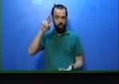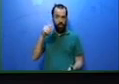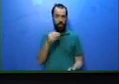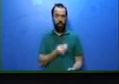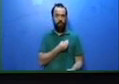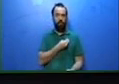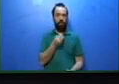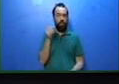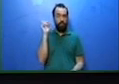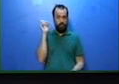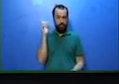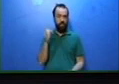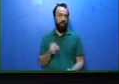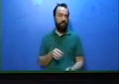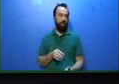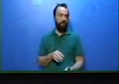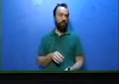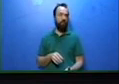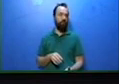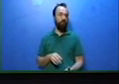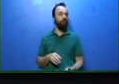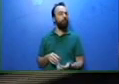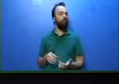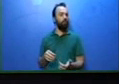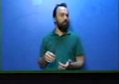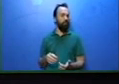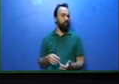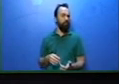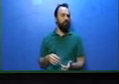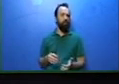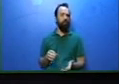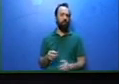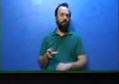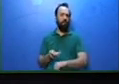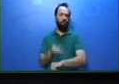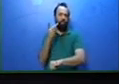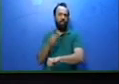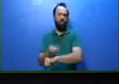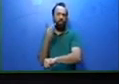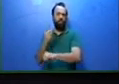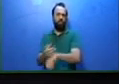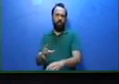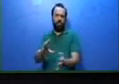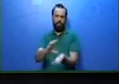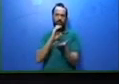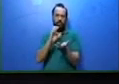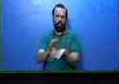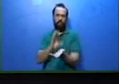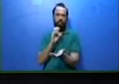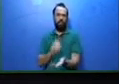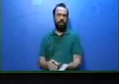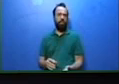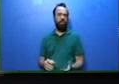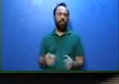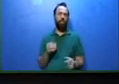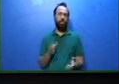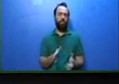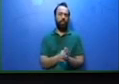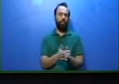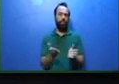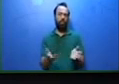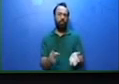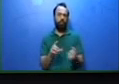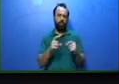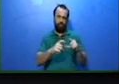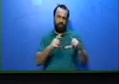melhor livro de Adão. Olha, ele já recebeu diversos prêmios e os seus álbuns de quadrinhos